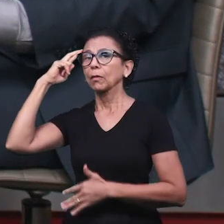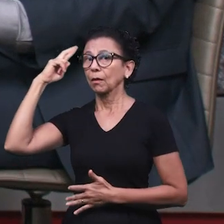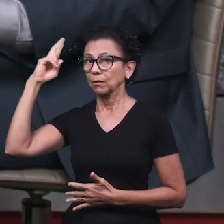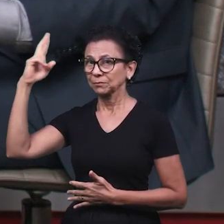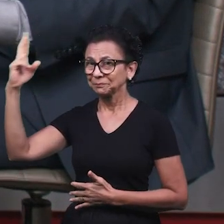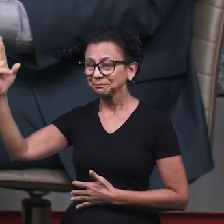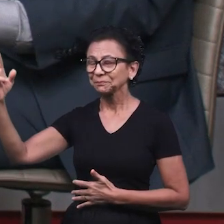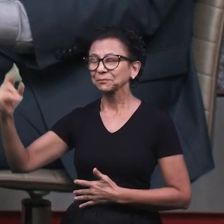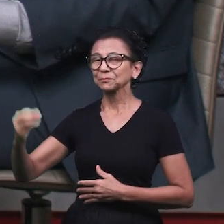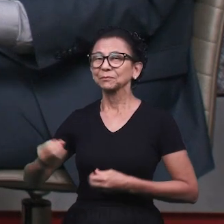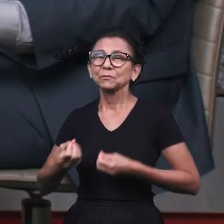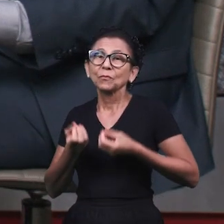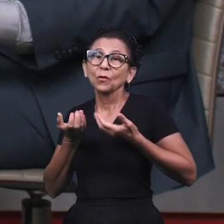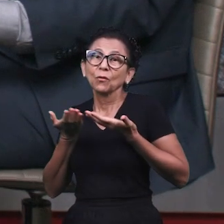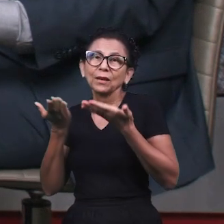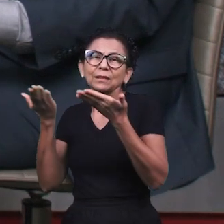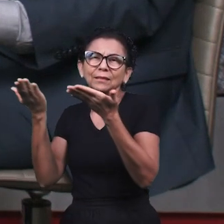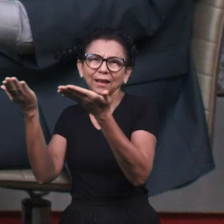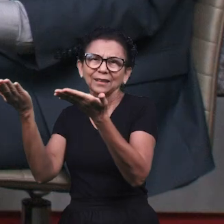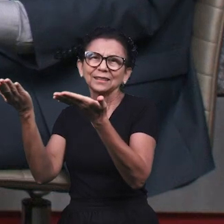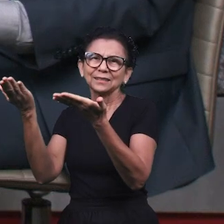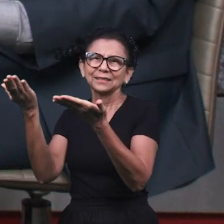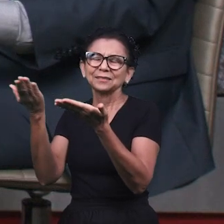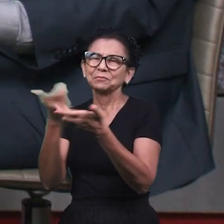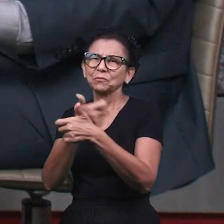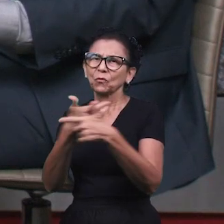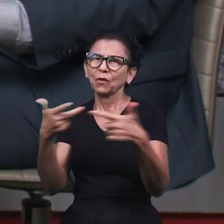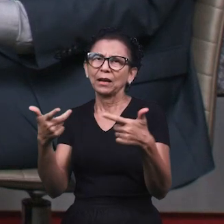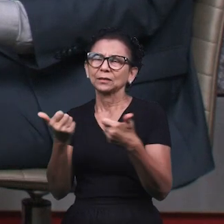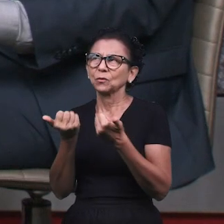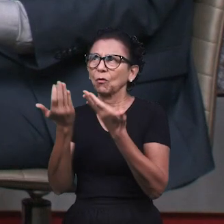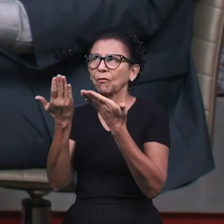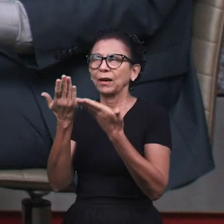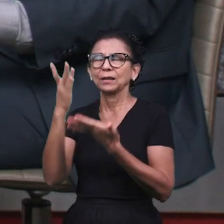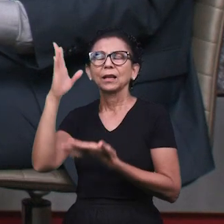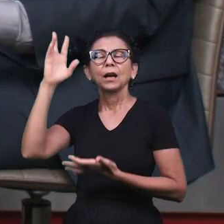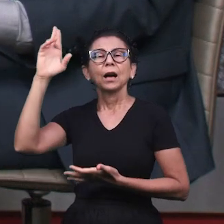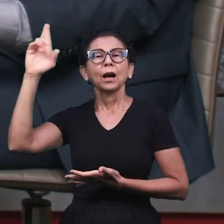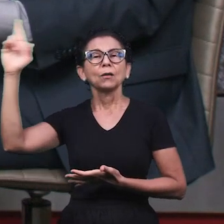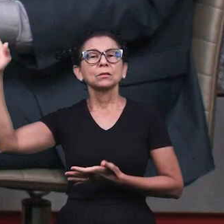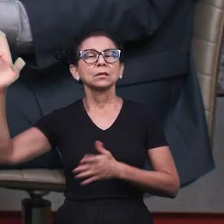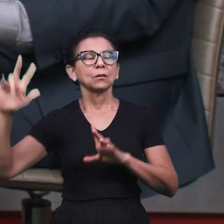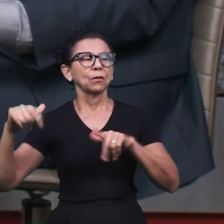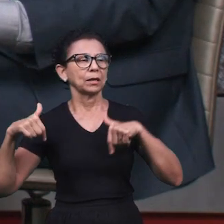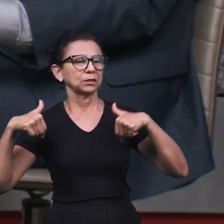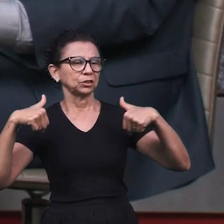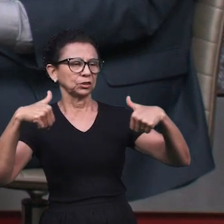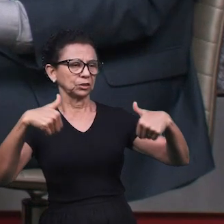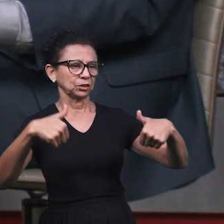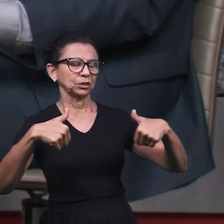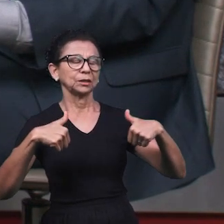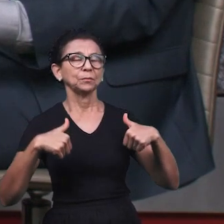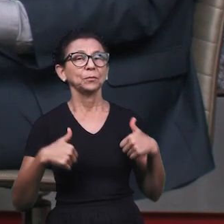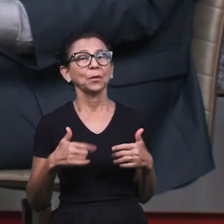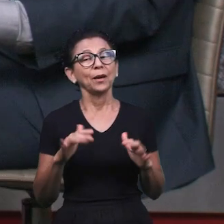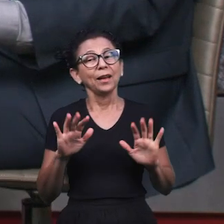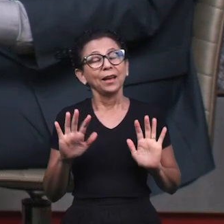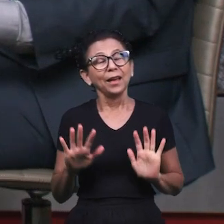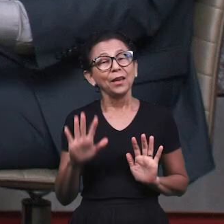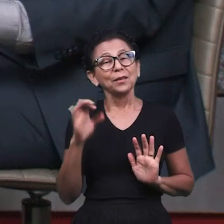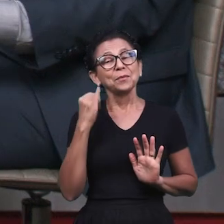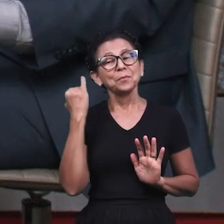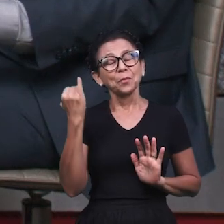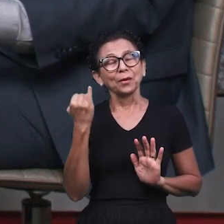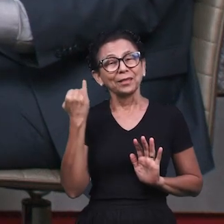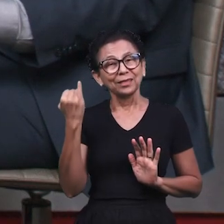sua oferta diante do Senhor, e ali o Senhor se manifestava. E eu quis falar isso, marcar, porque eu me